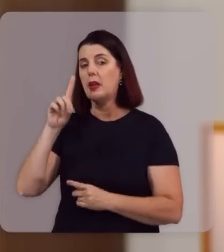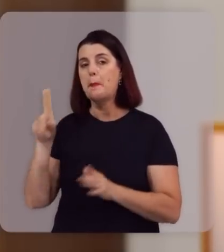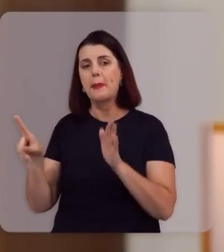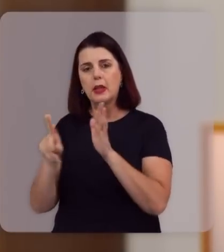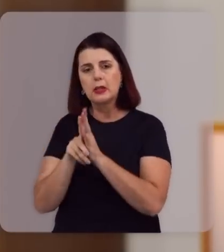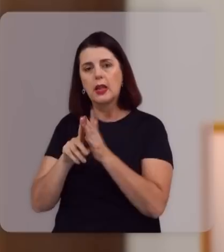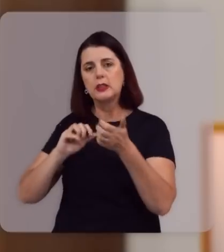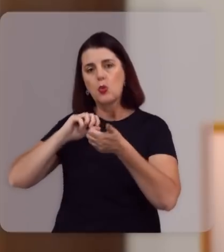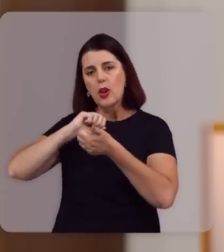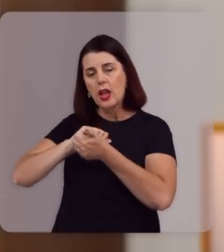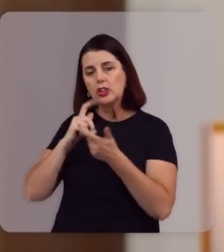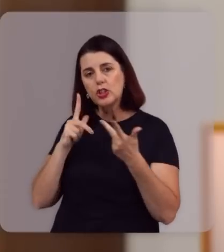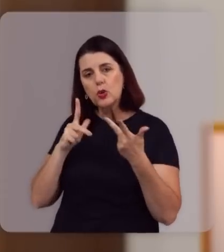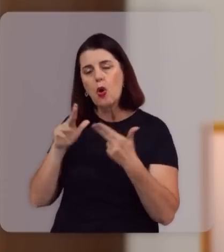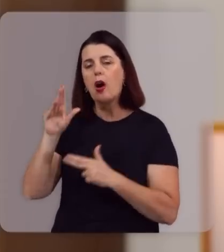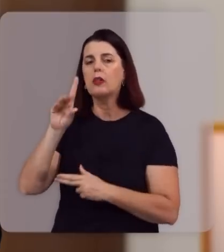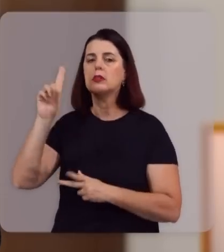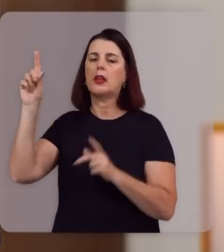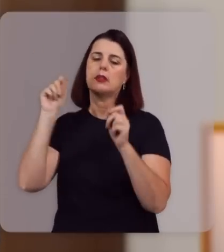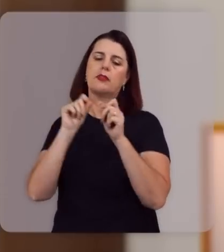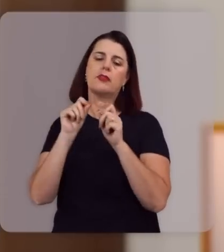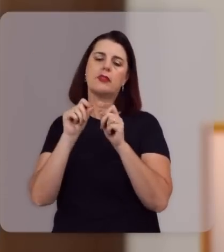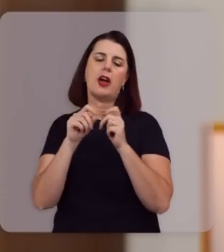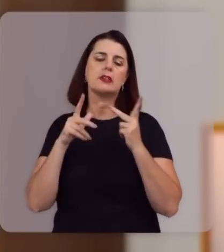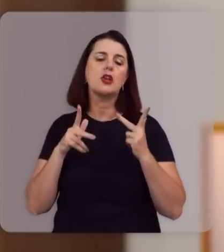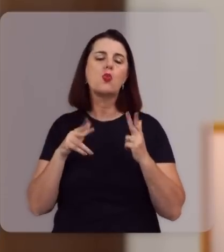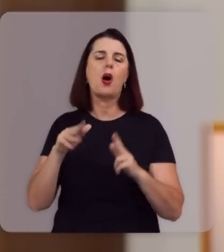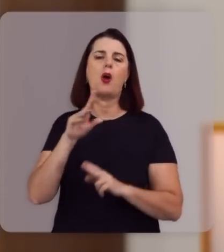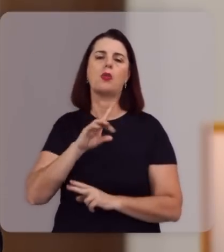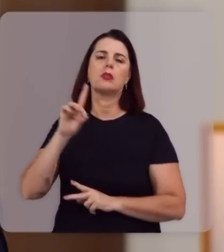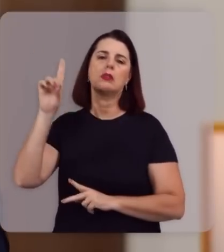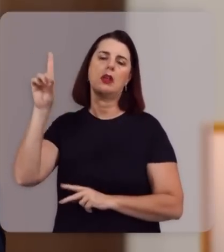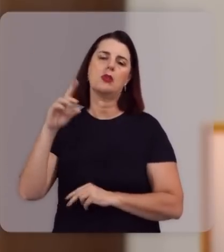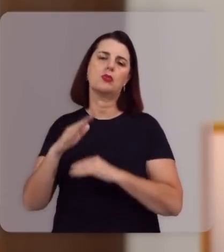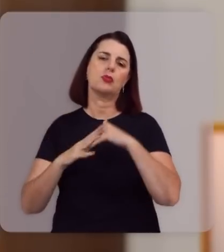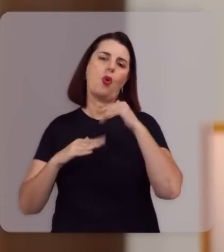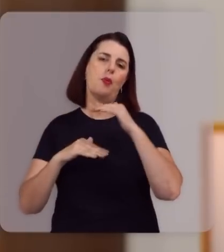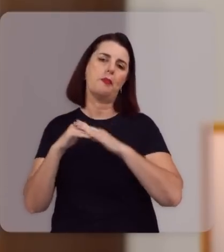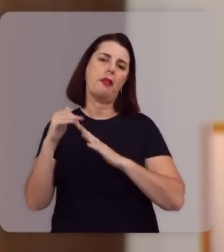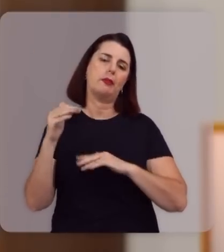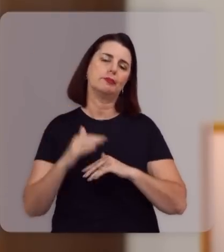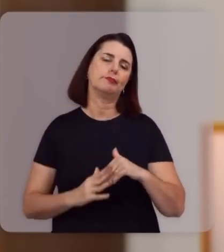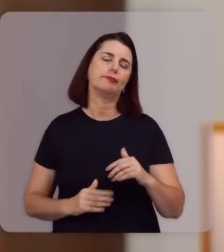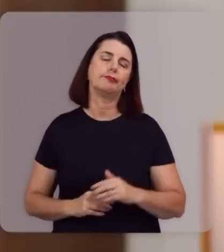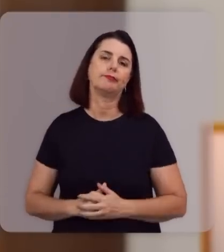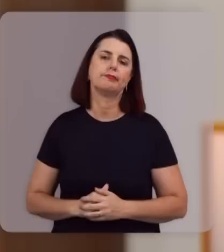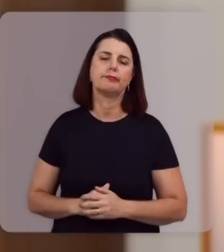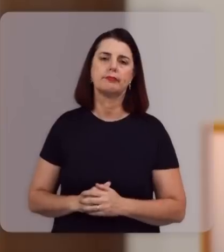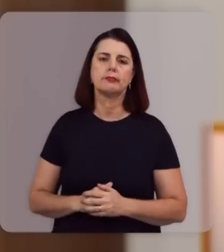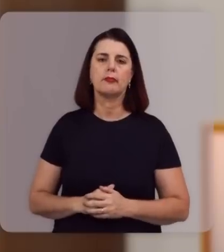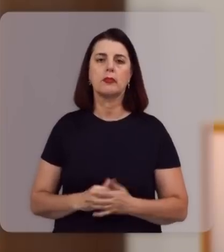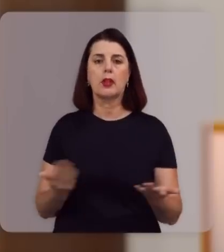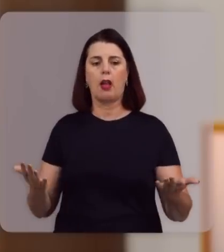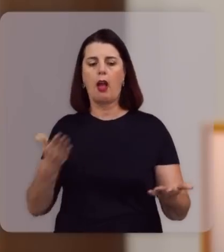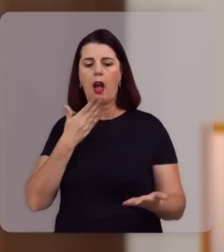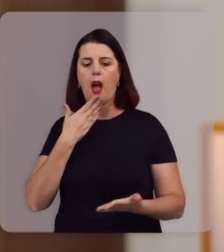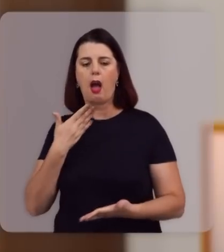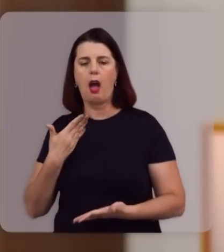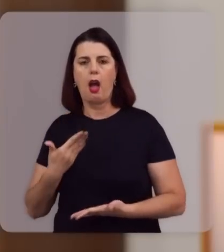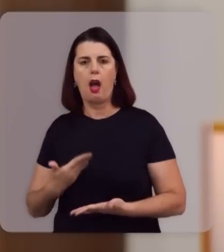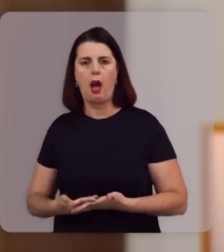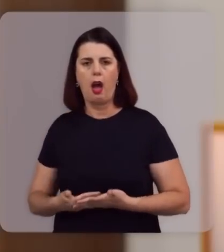atributos de Deus, realizando as mesmas obras de Deus. O que é